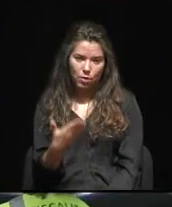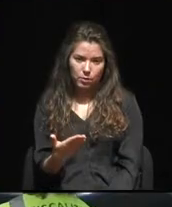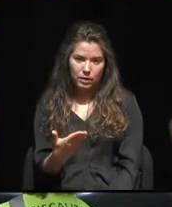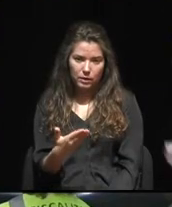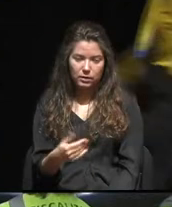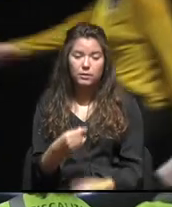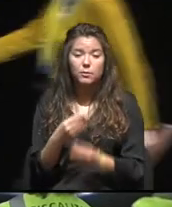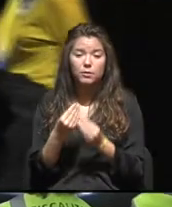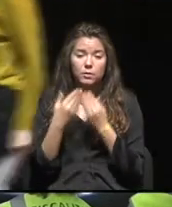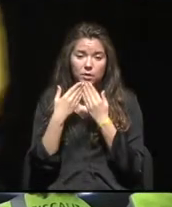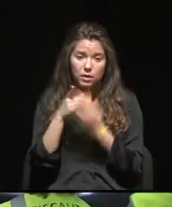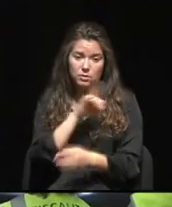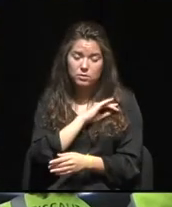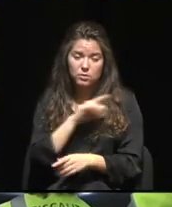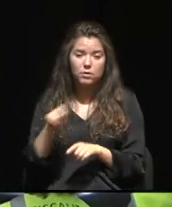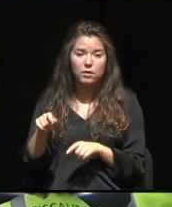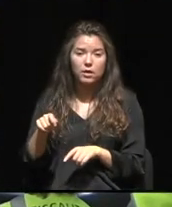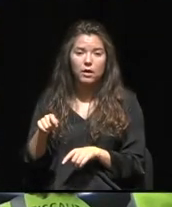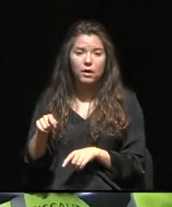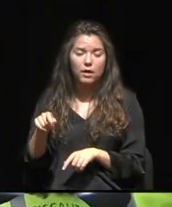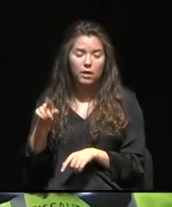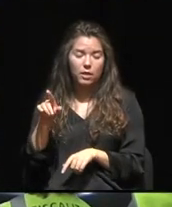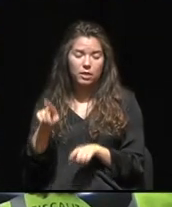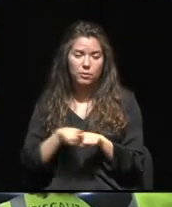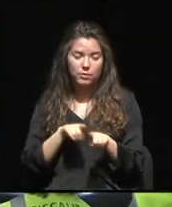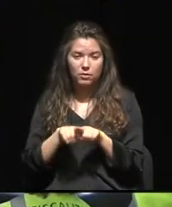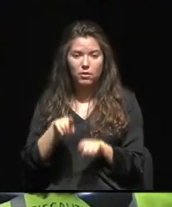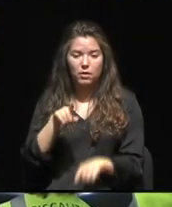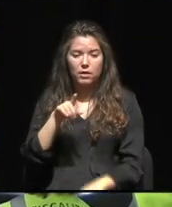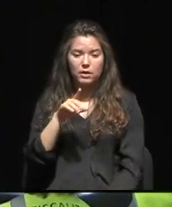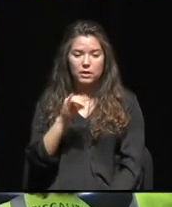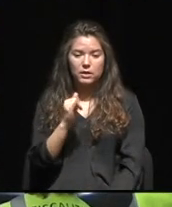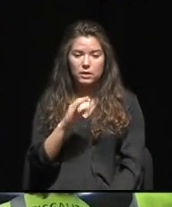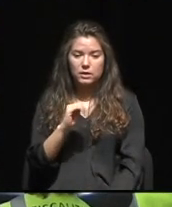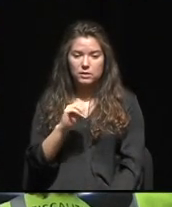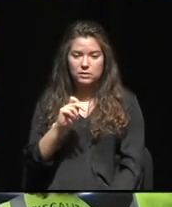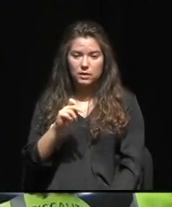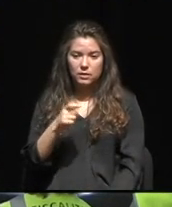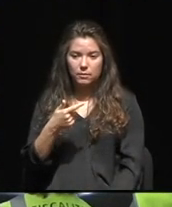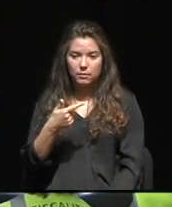deputada tem a palavra a senhora deputada Isabel Mendes Lopes do